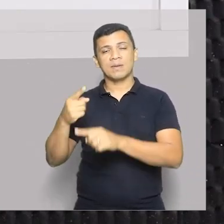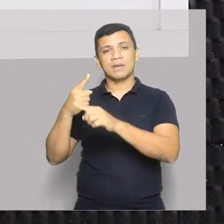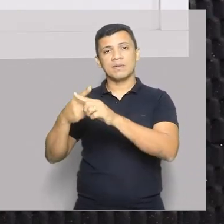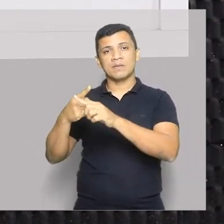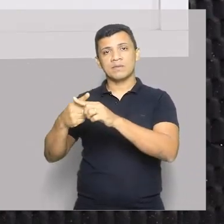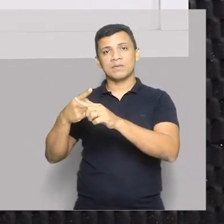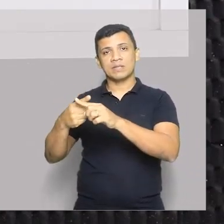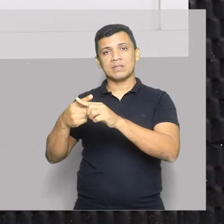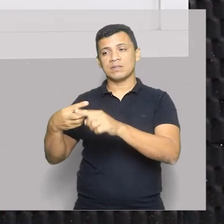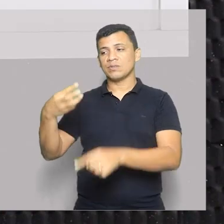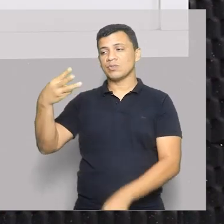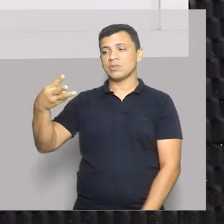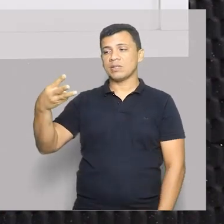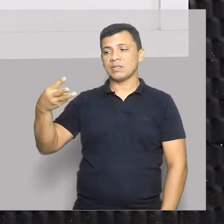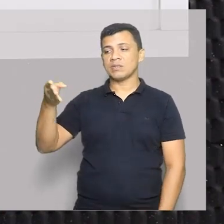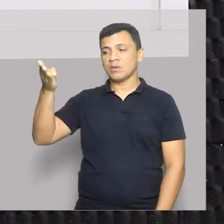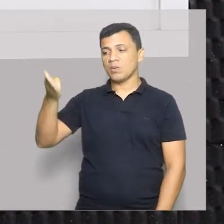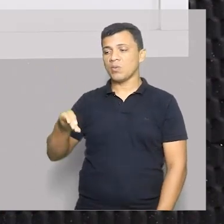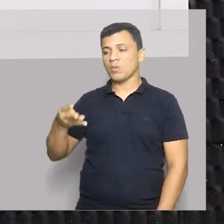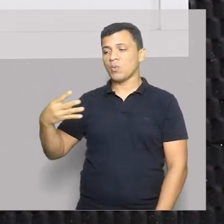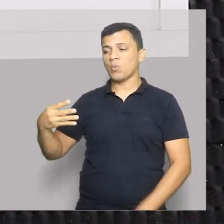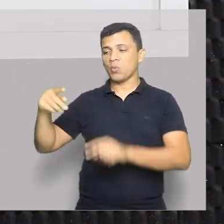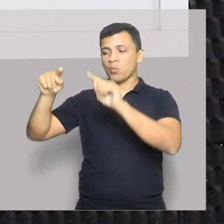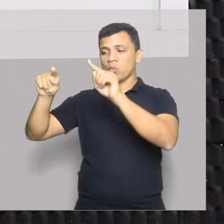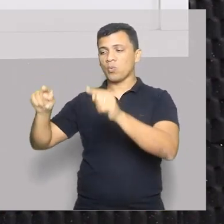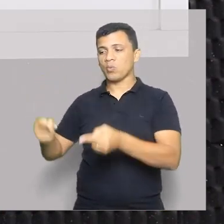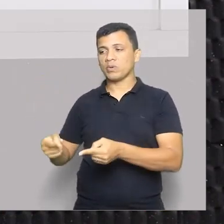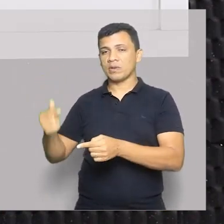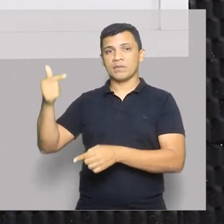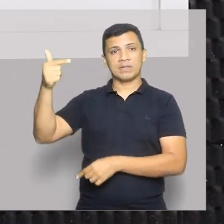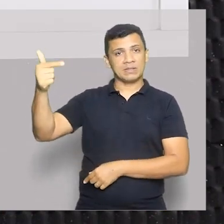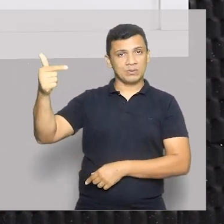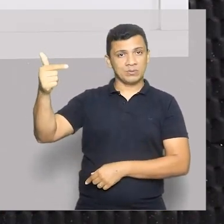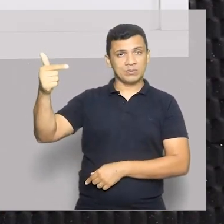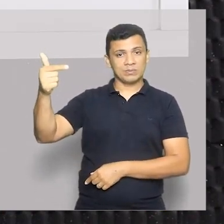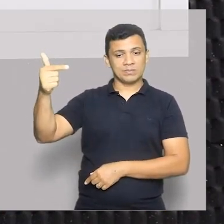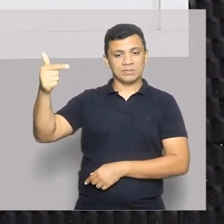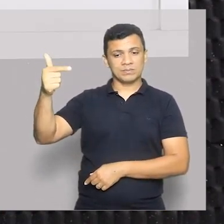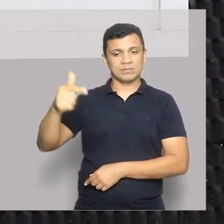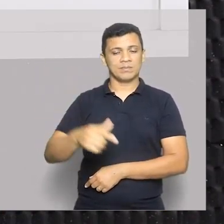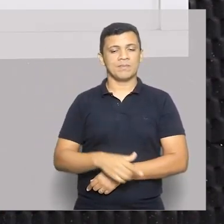vezes 3/4 elevado a 2.